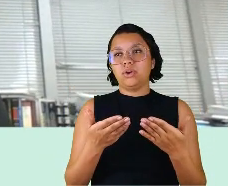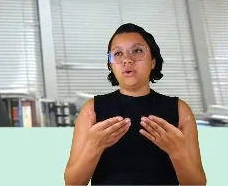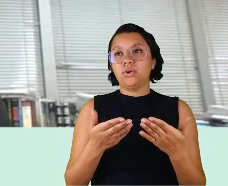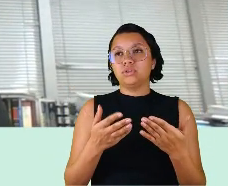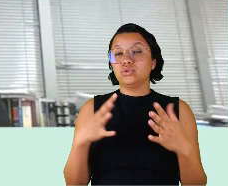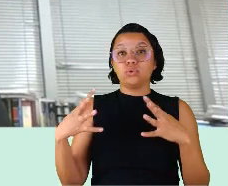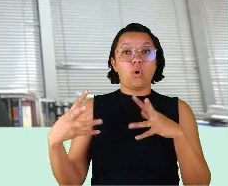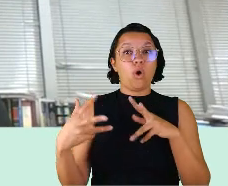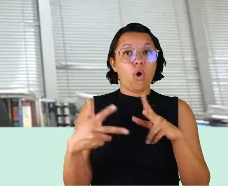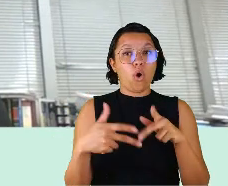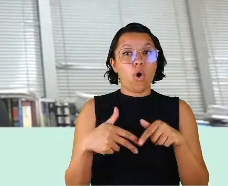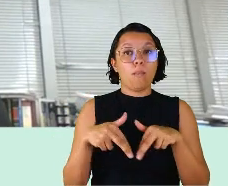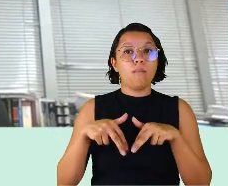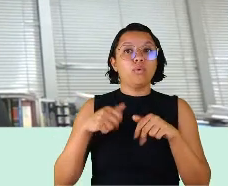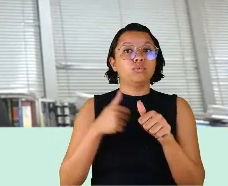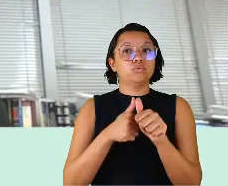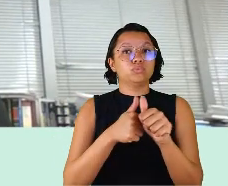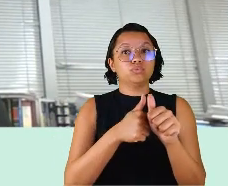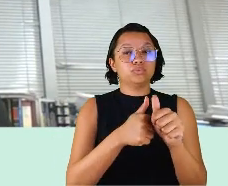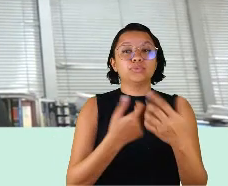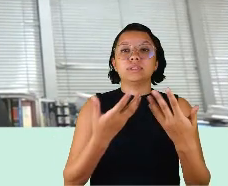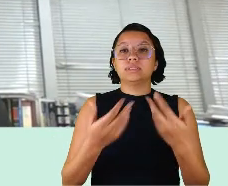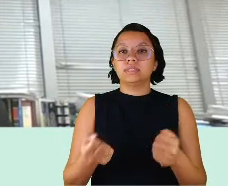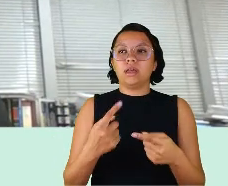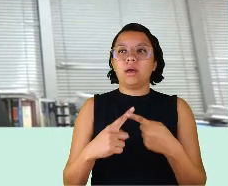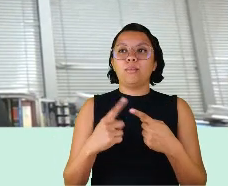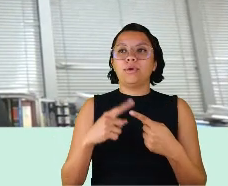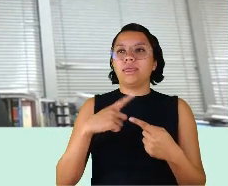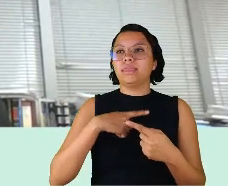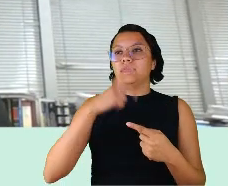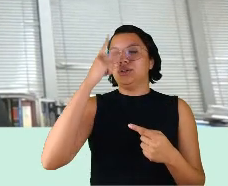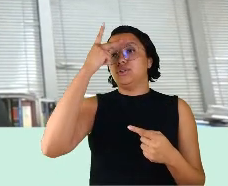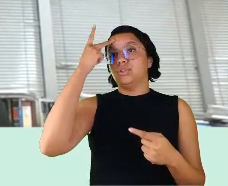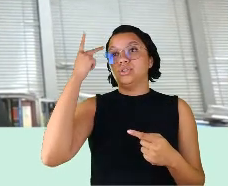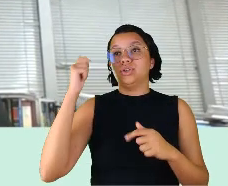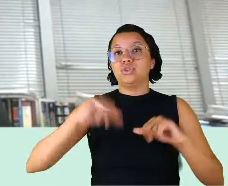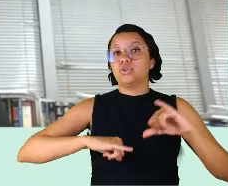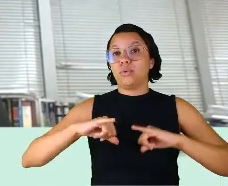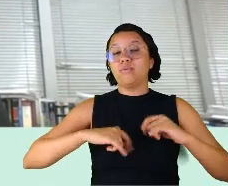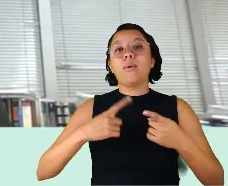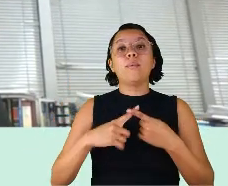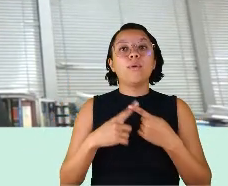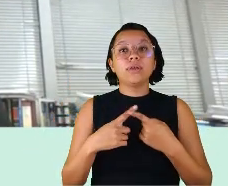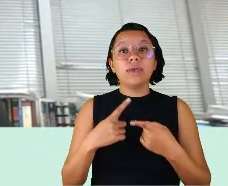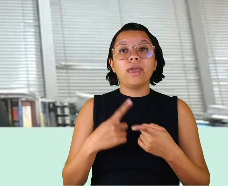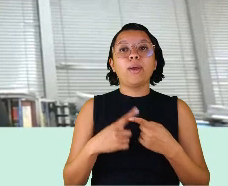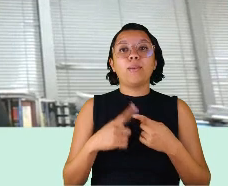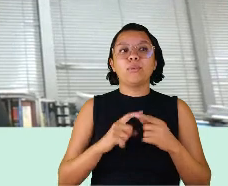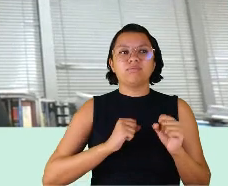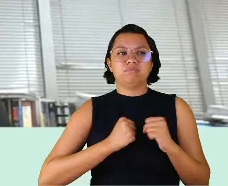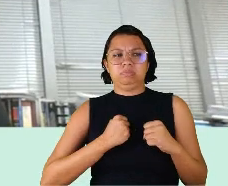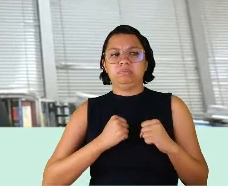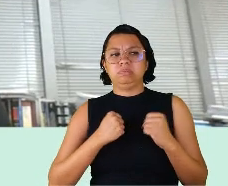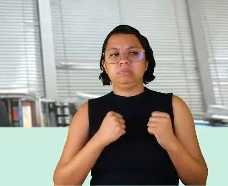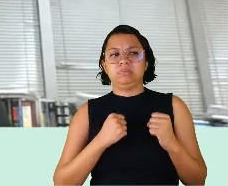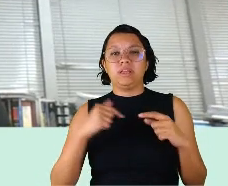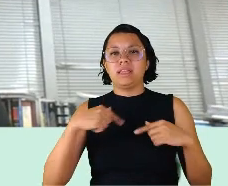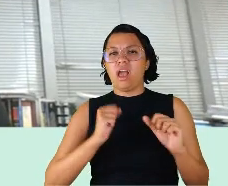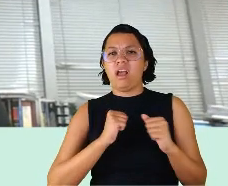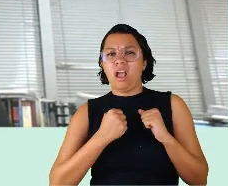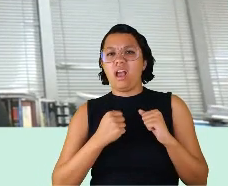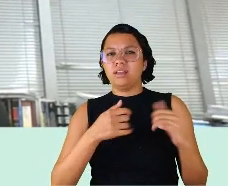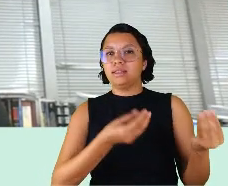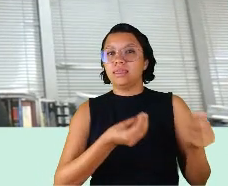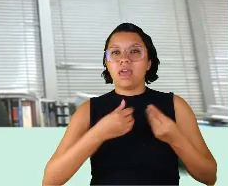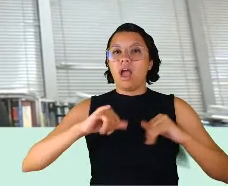mundo acompanhar e aceitar, porque tem gente sofrendo porque resiste. A resistência que traz esse